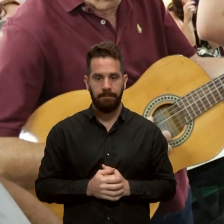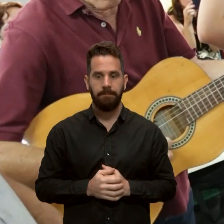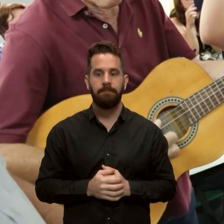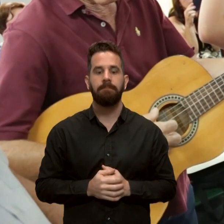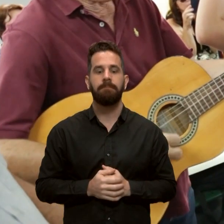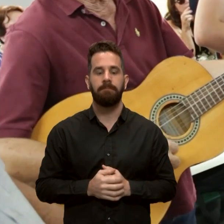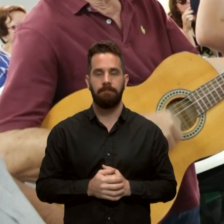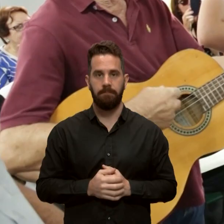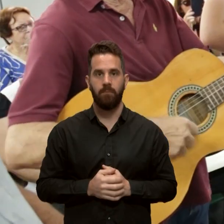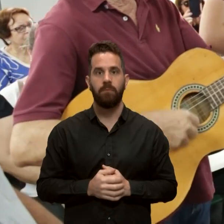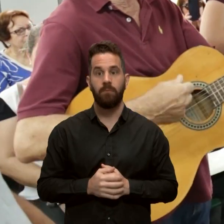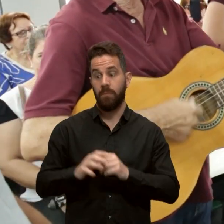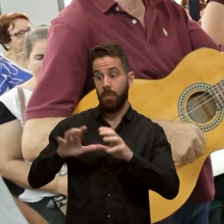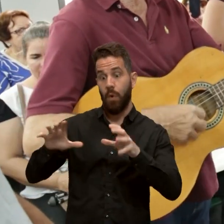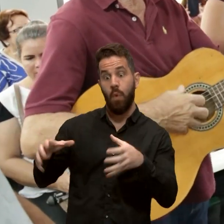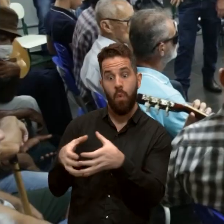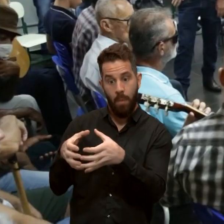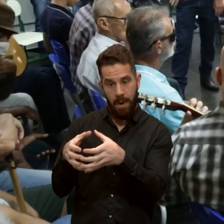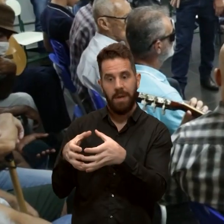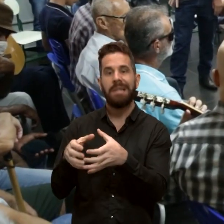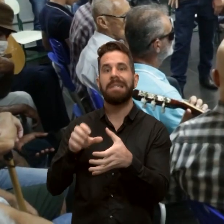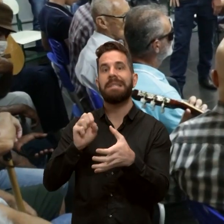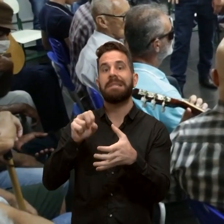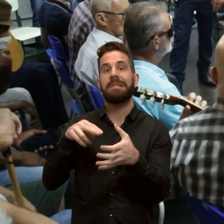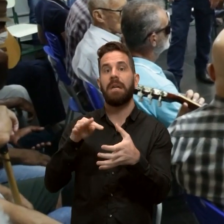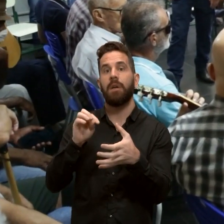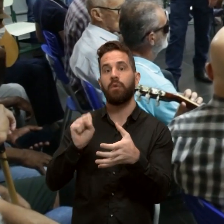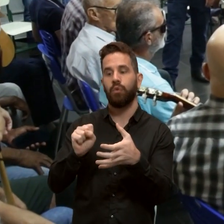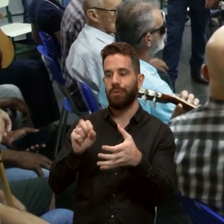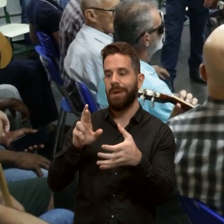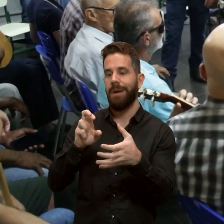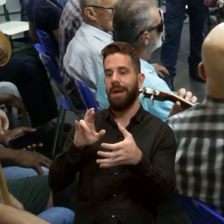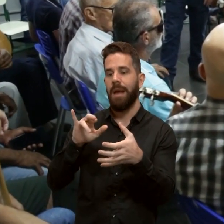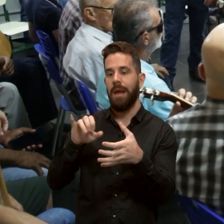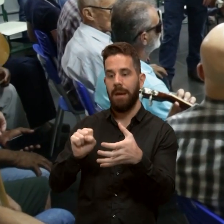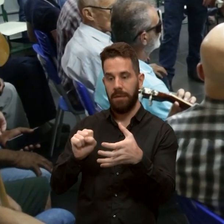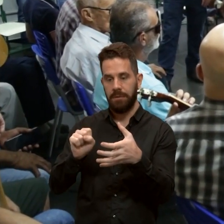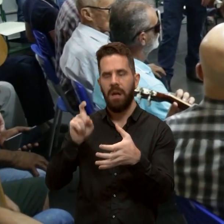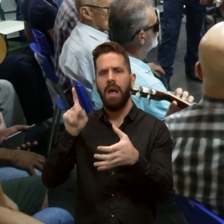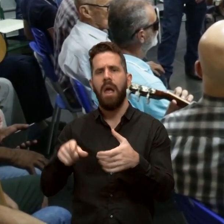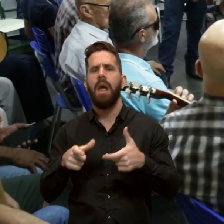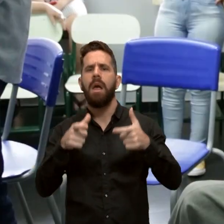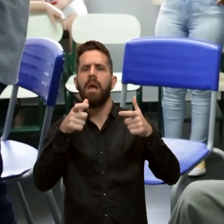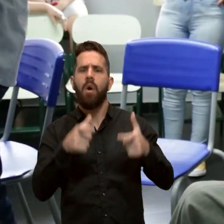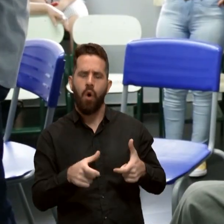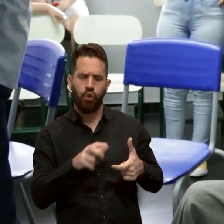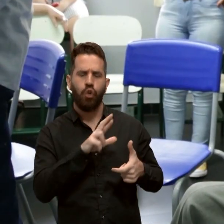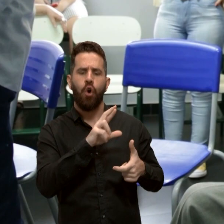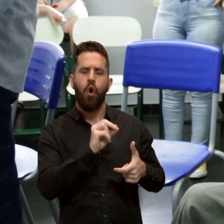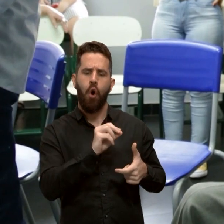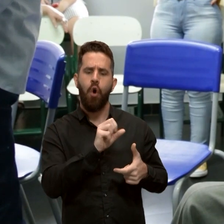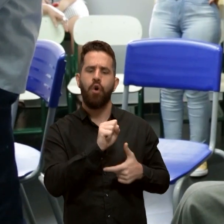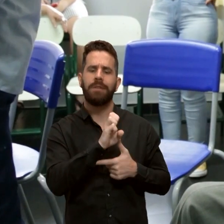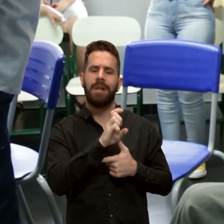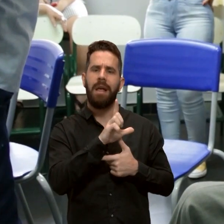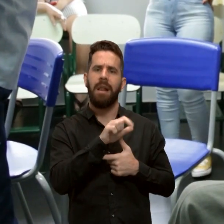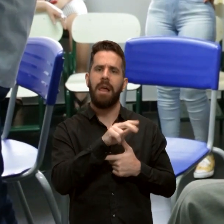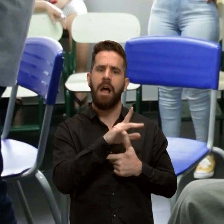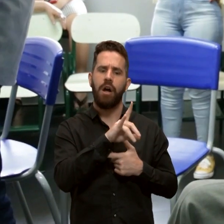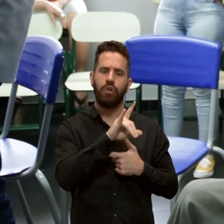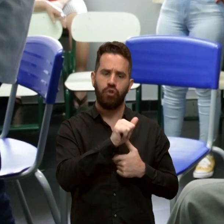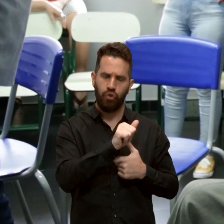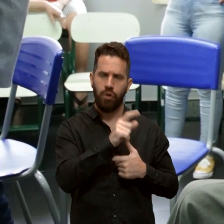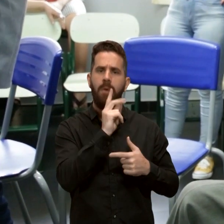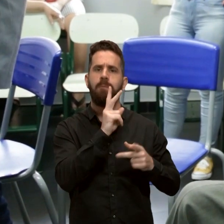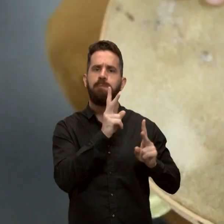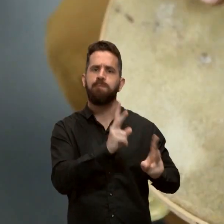A Companhia de Santos Reis da Inhuminha é um grupo natural do distrito Roselândia, do município de Itaúsu. Ela é